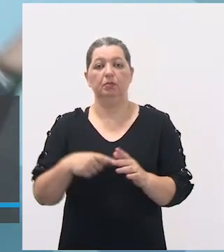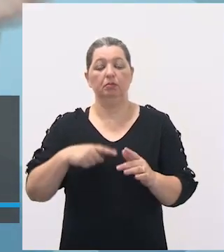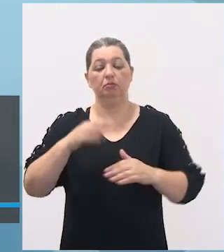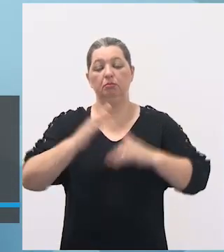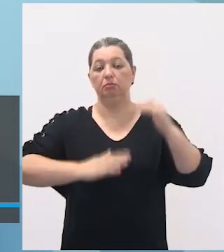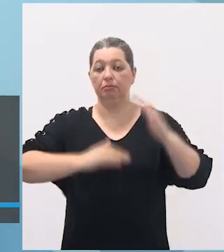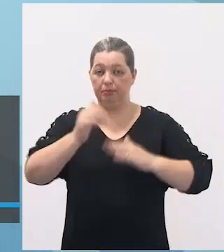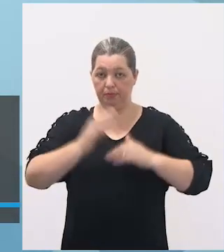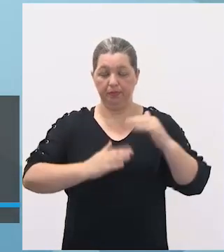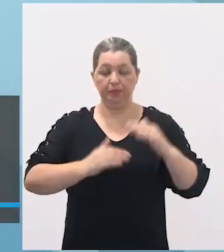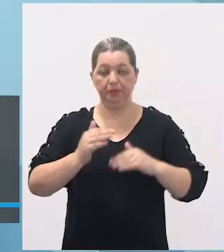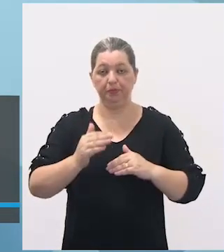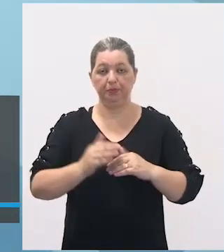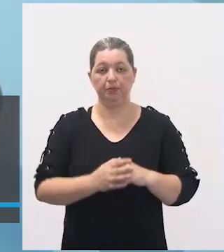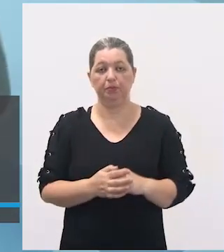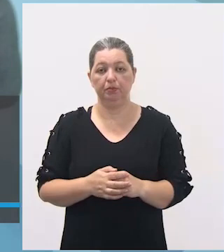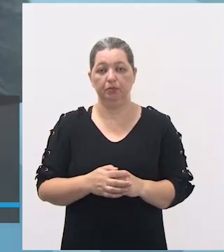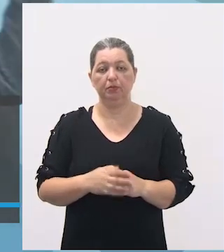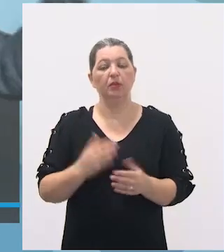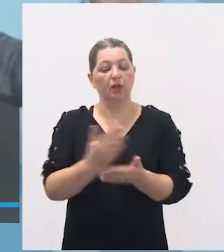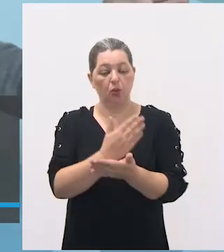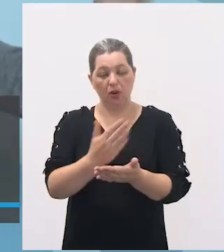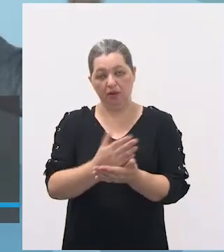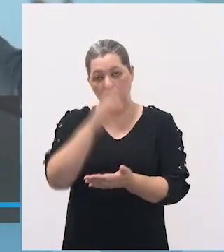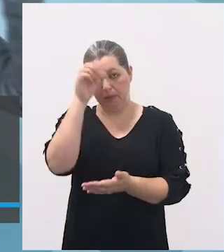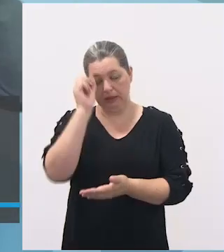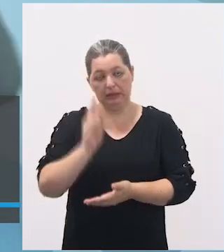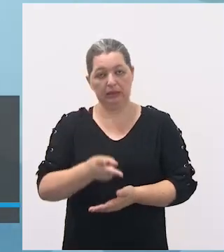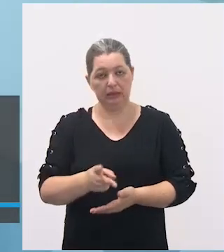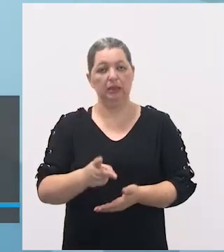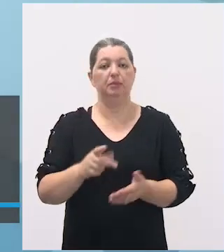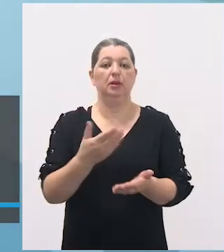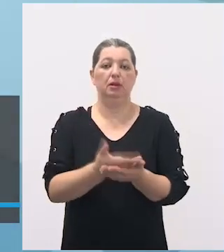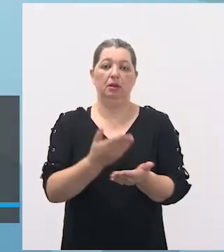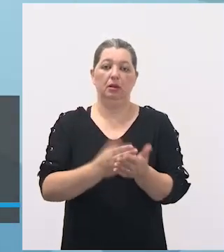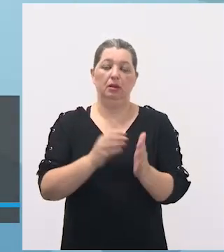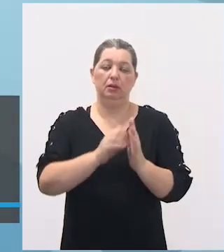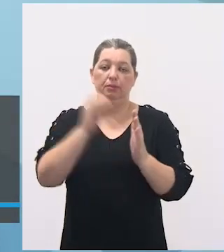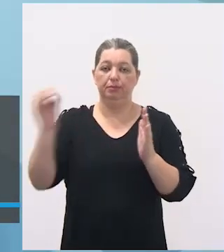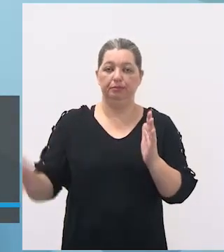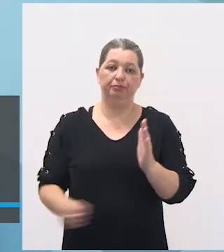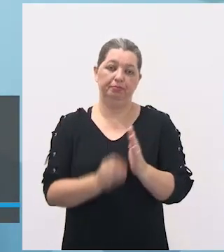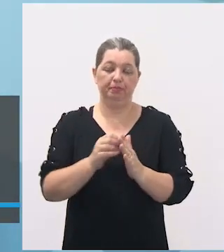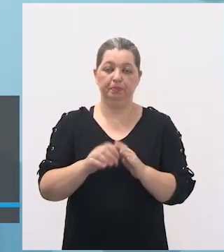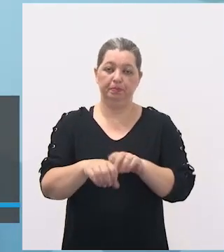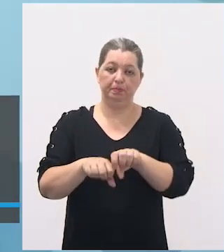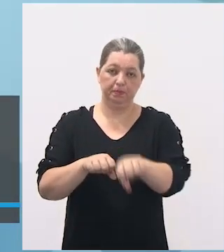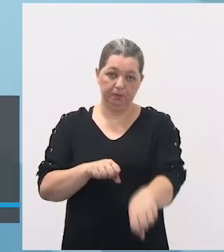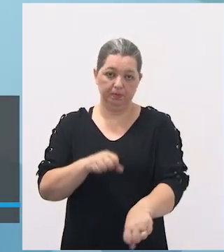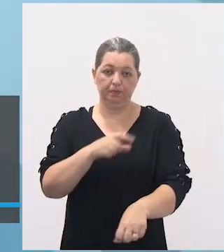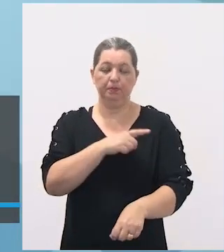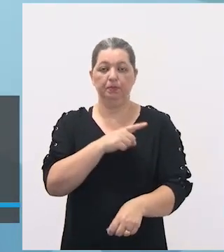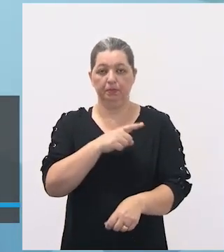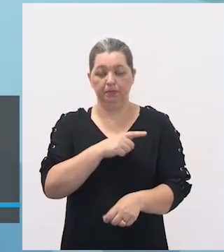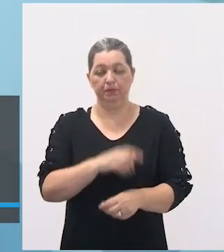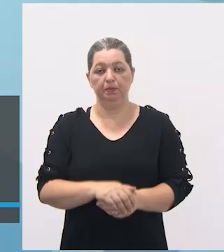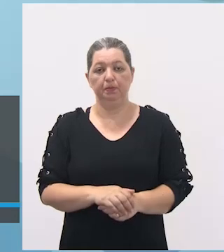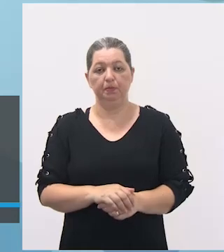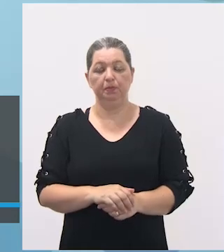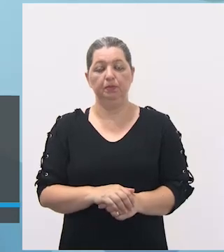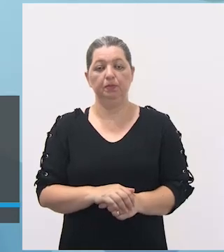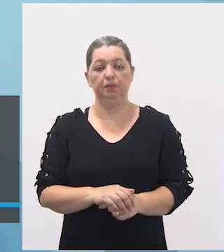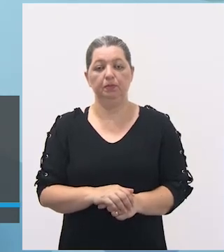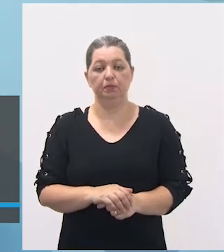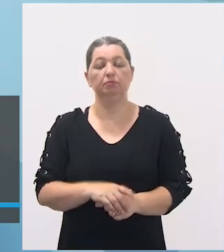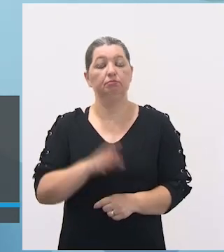que estão pautadas no Aprender Sempre, nas aulas do Centro de Mídias, nas formações que a gente recebe, né? Então, é